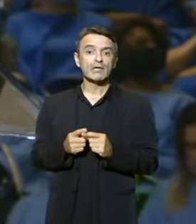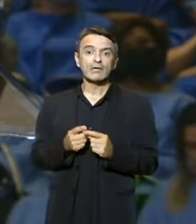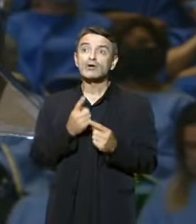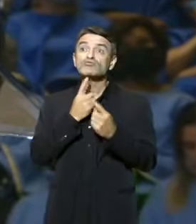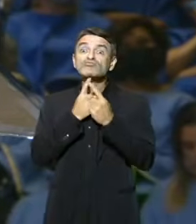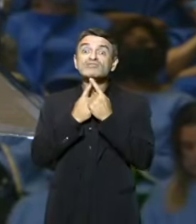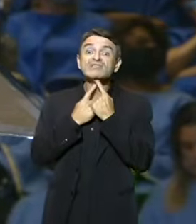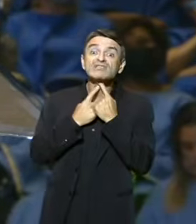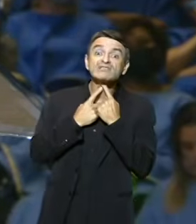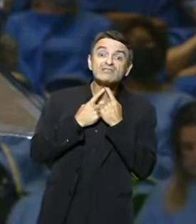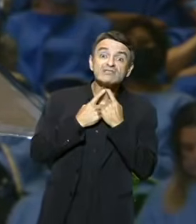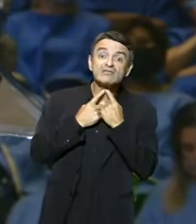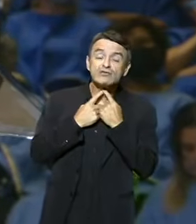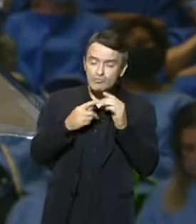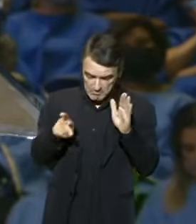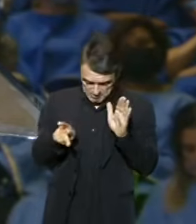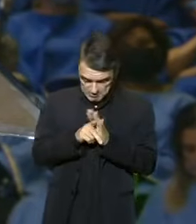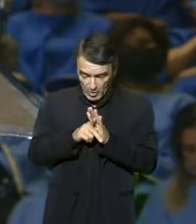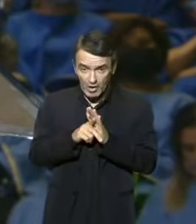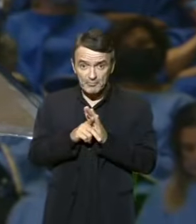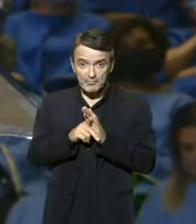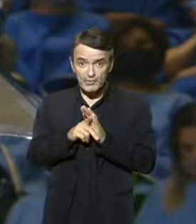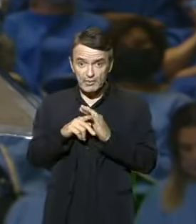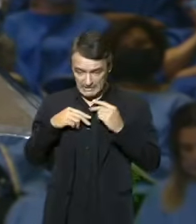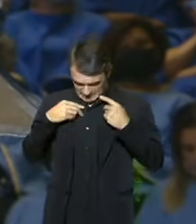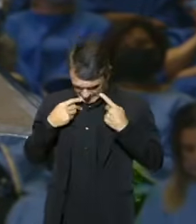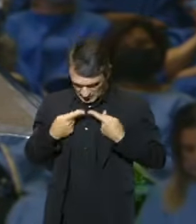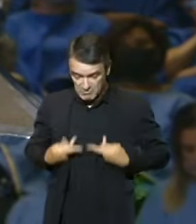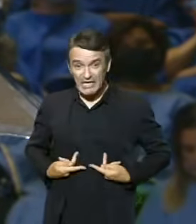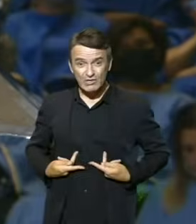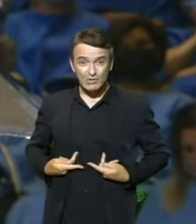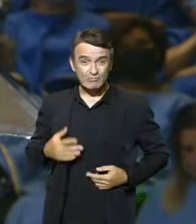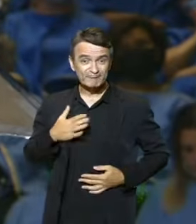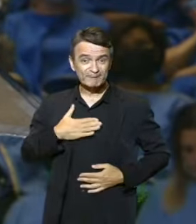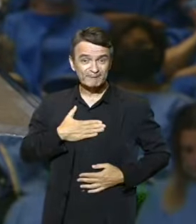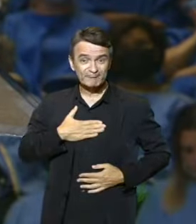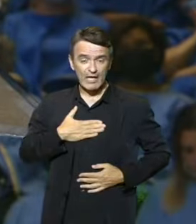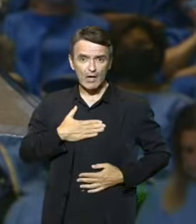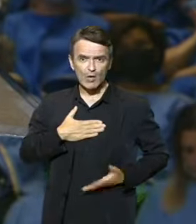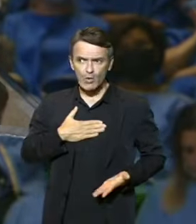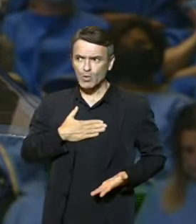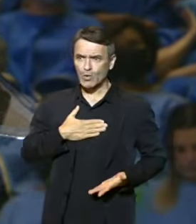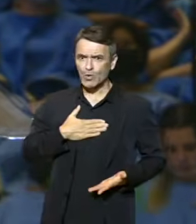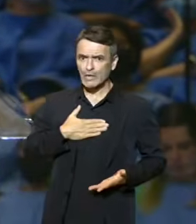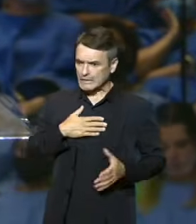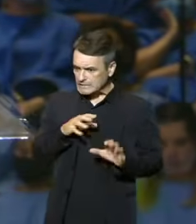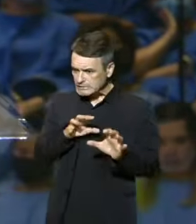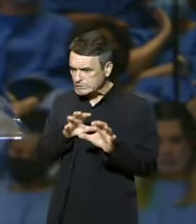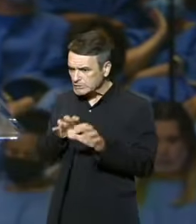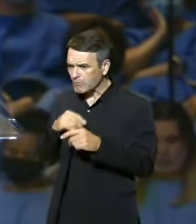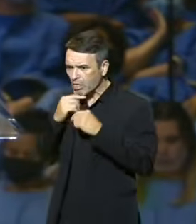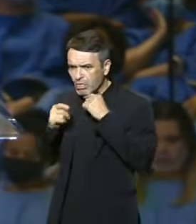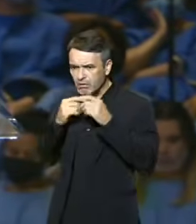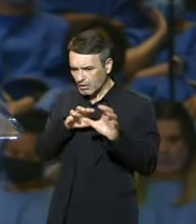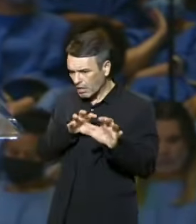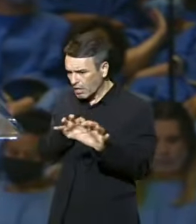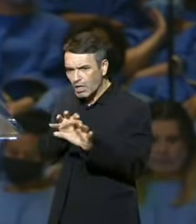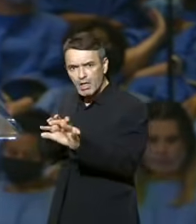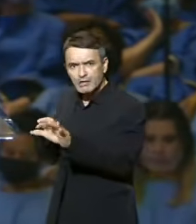carne, contrário ao propósito e à vontade de Deus, traz murmuração. E a murmuração afeta a minha vida e a sua de maneira